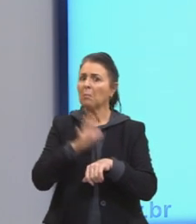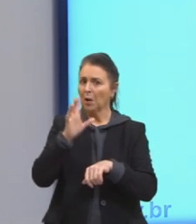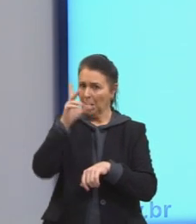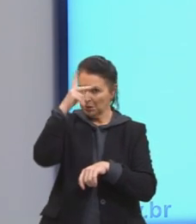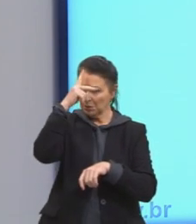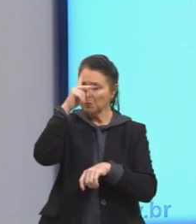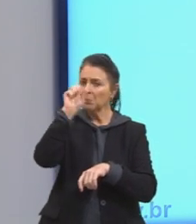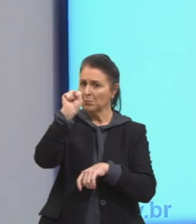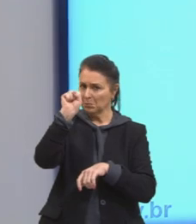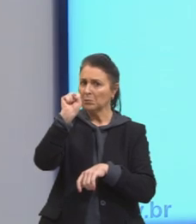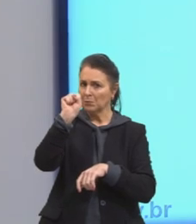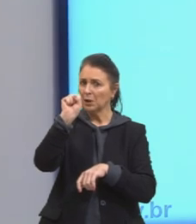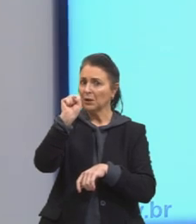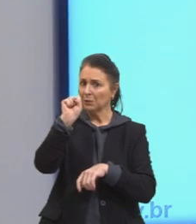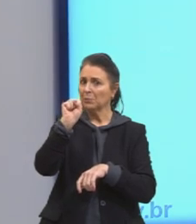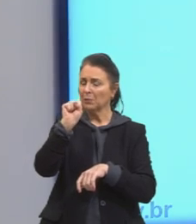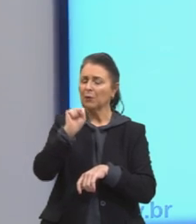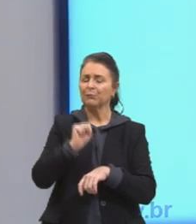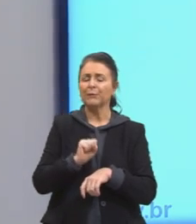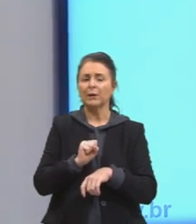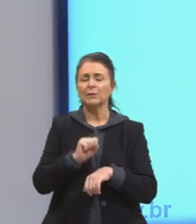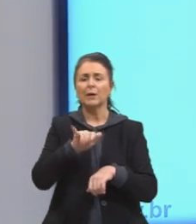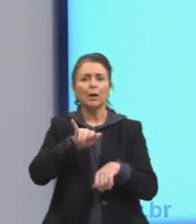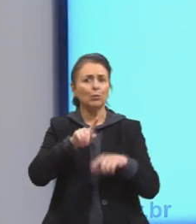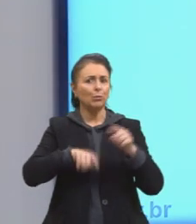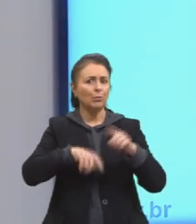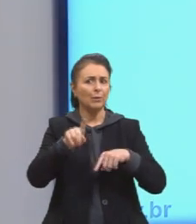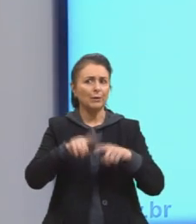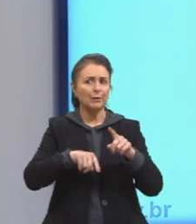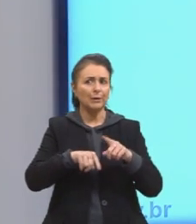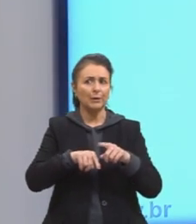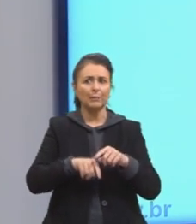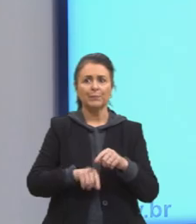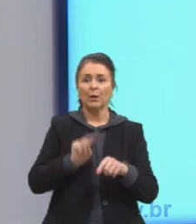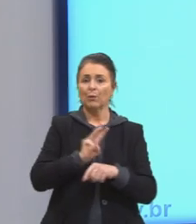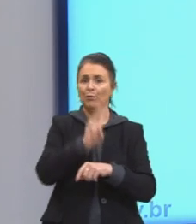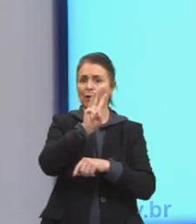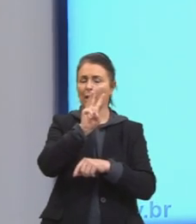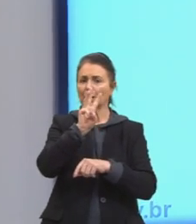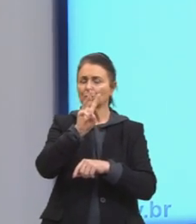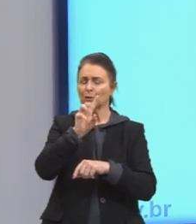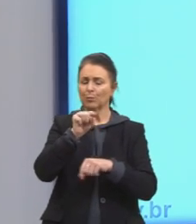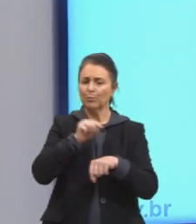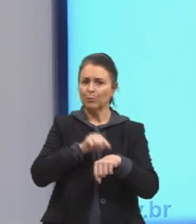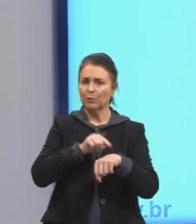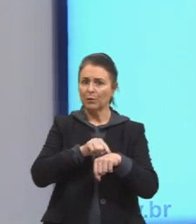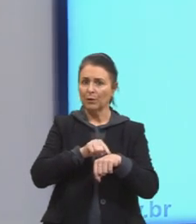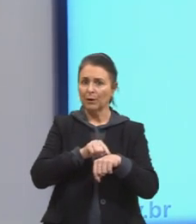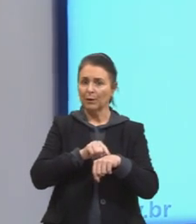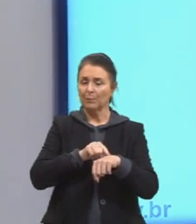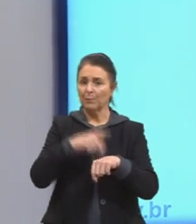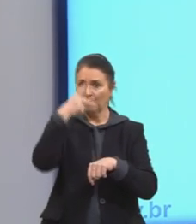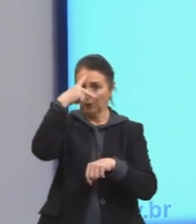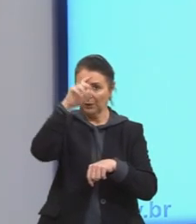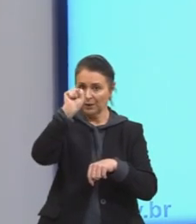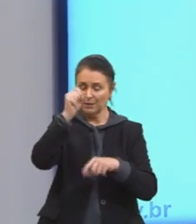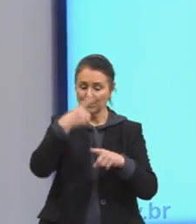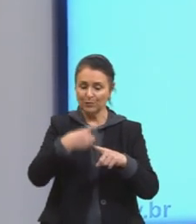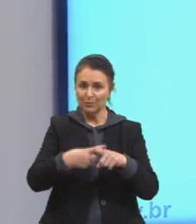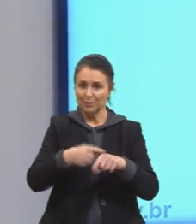vai ser o nosso eletrodomésticos certo então Watt por hora potência multiplicada pelo tempo